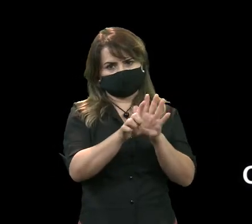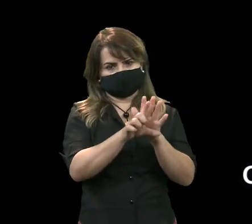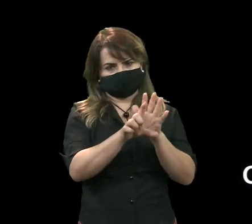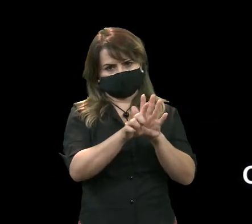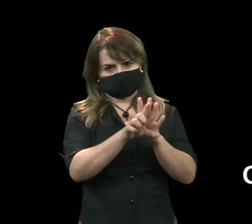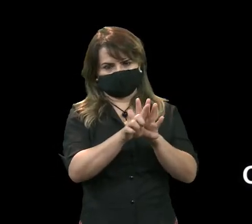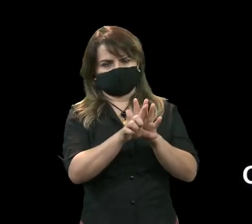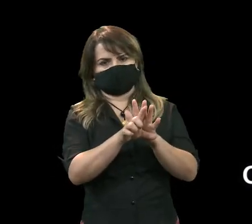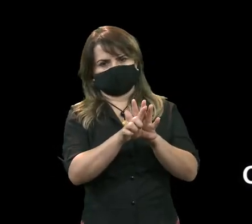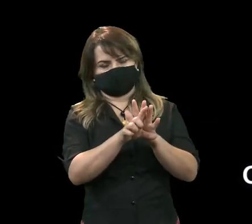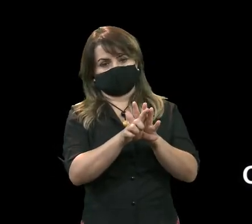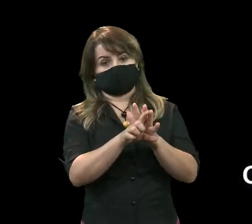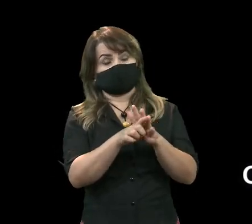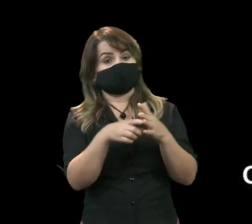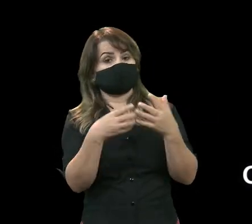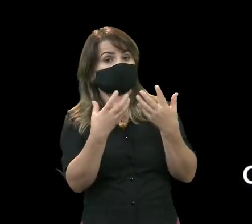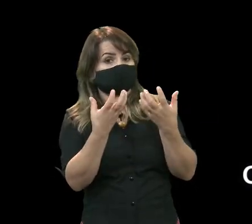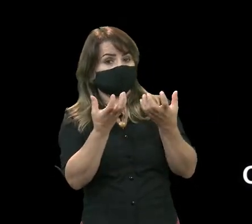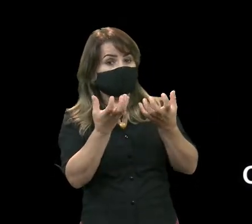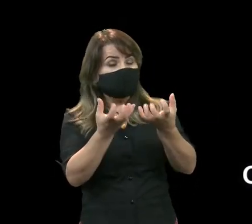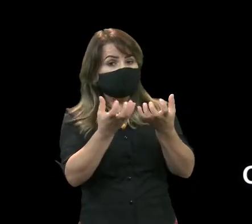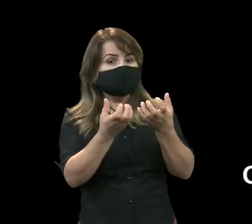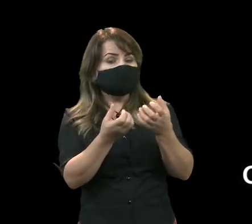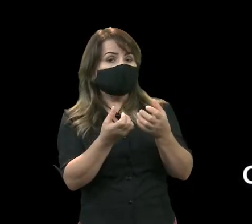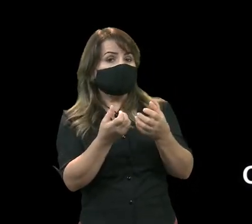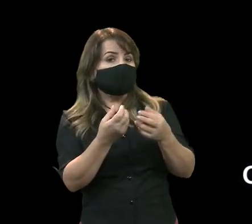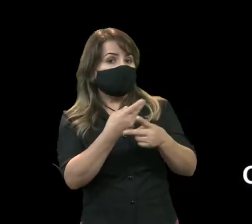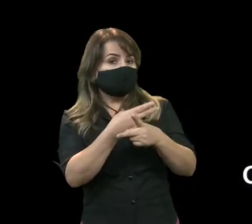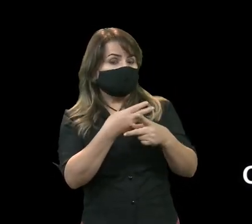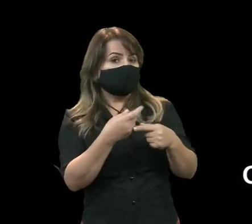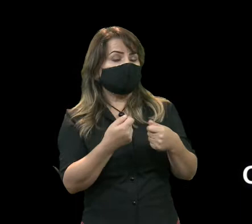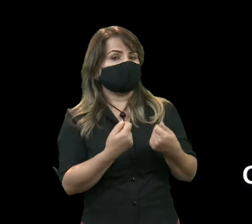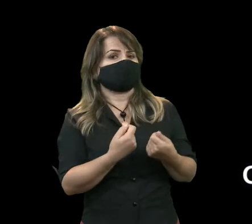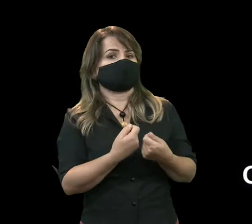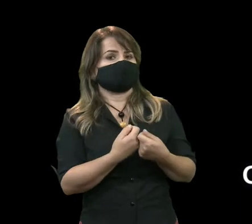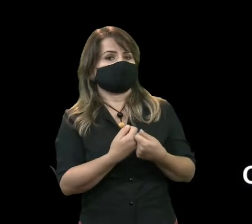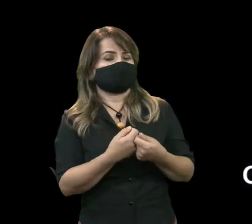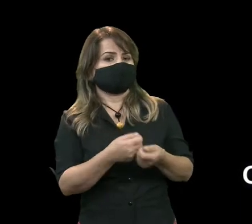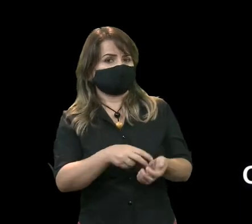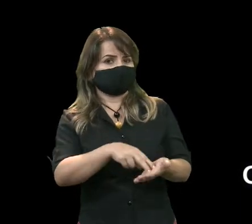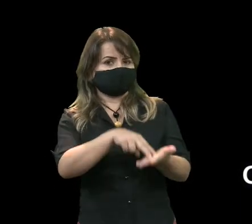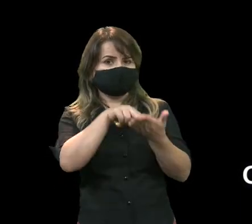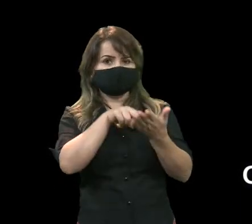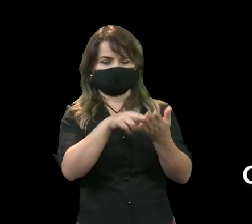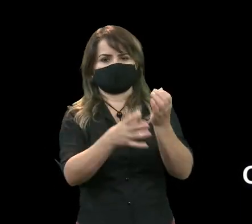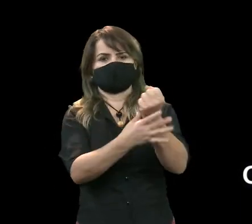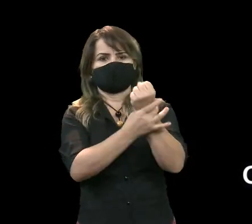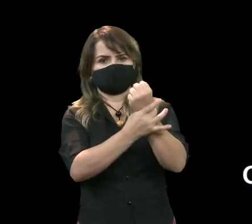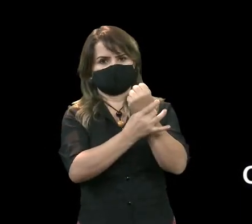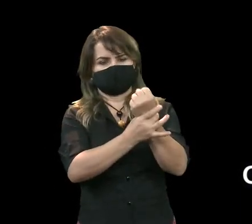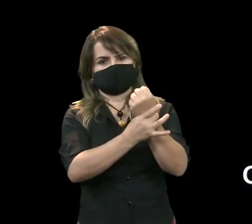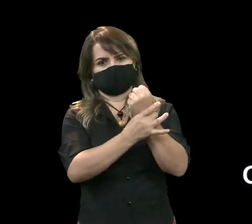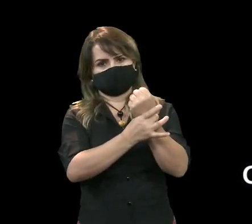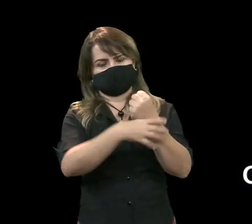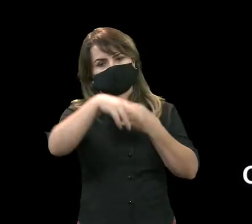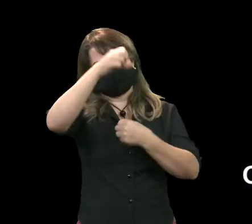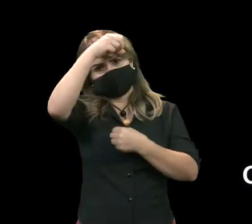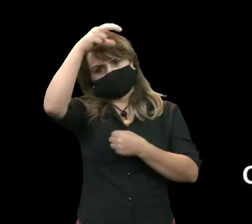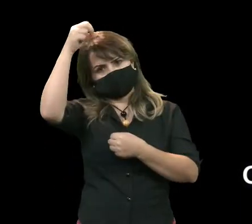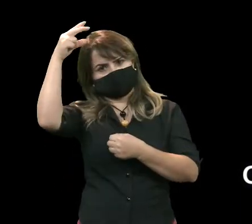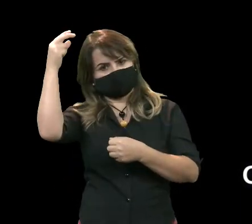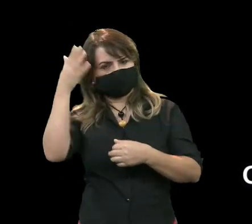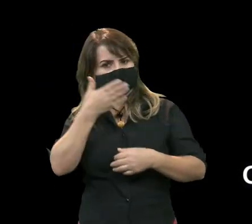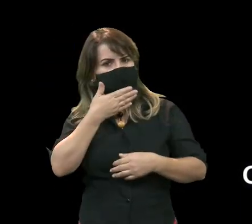operacional. Ele quer uma ferramenta operacional que a Câmara lhe permita para que ele possa desenvolver melhor a sua